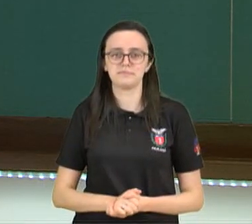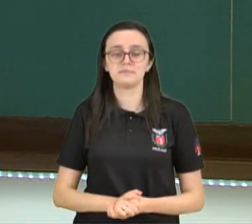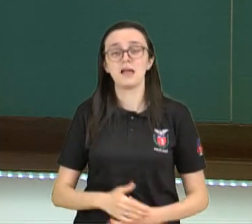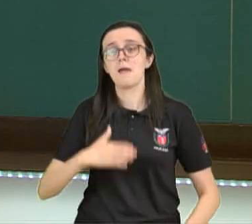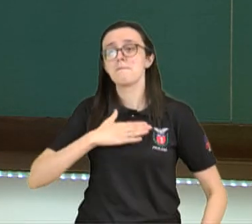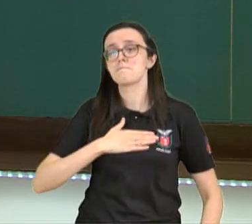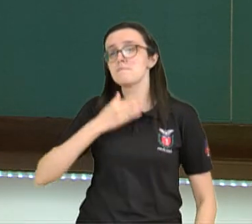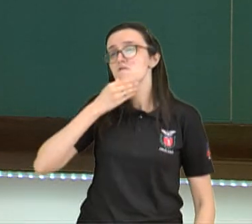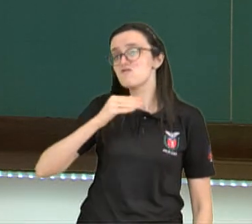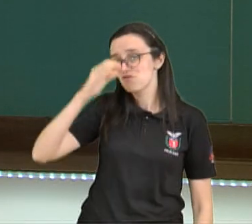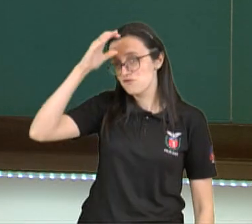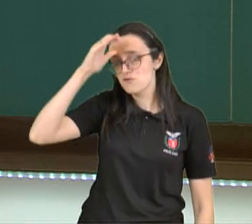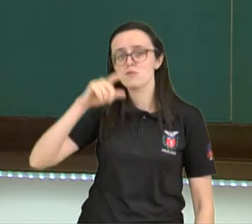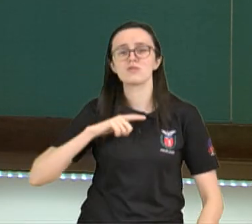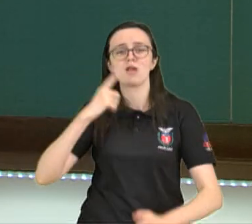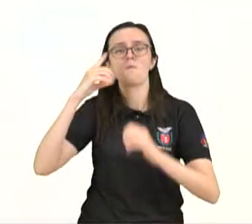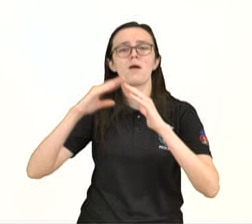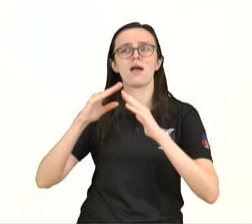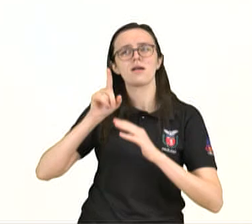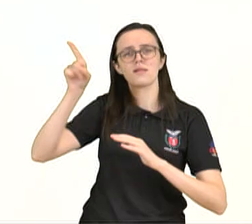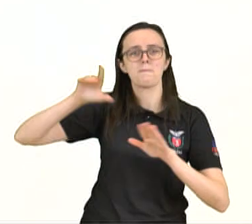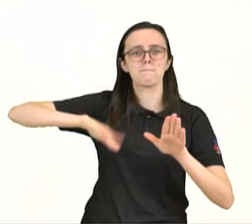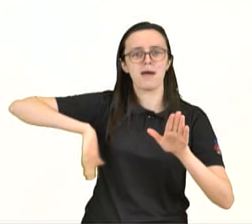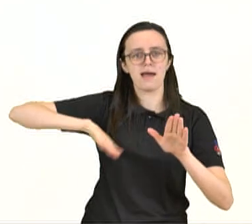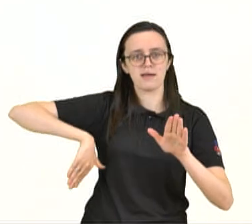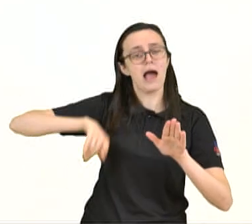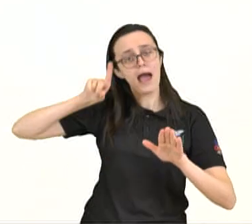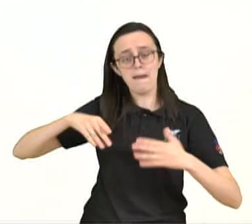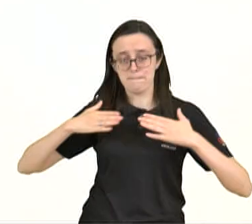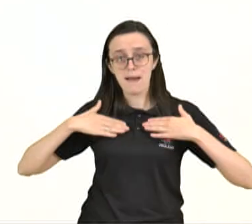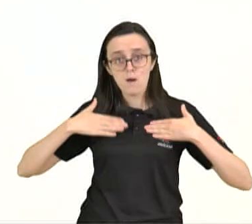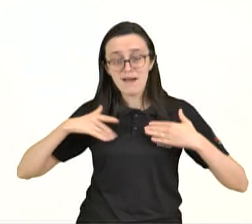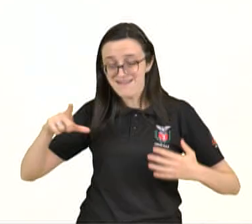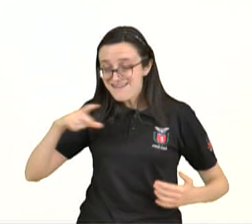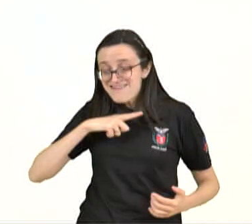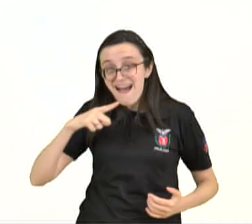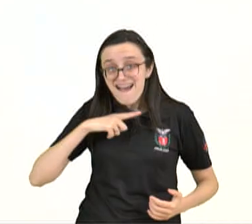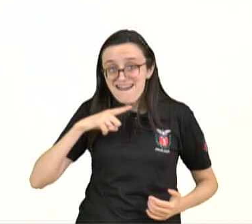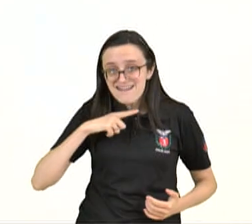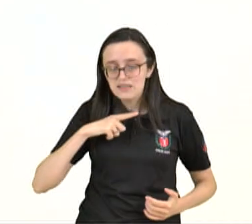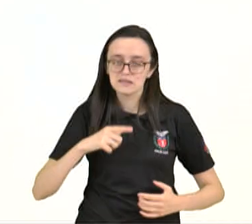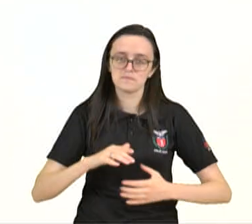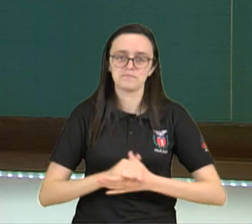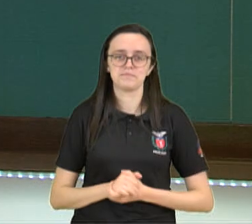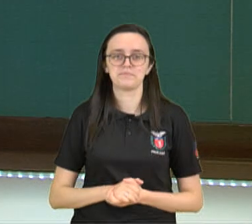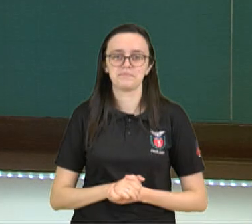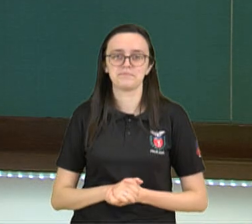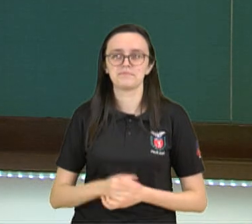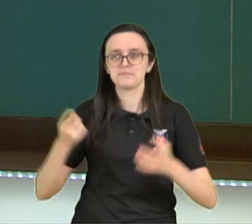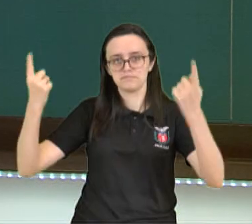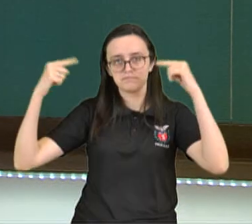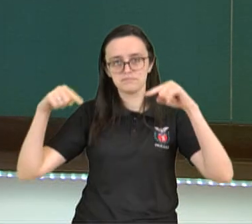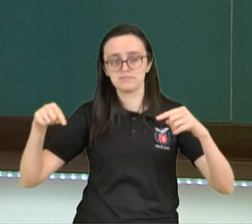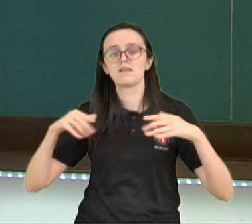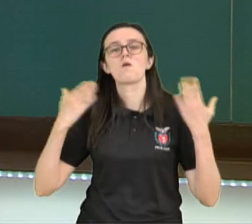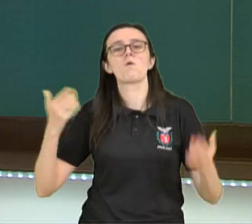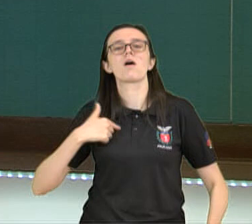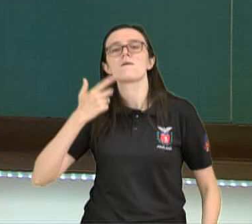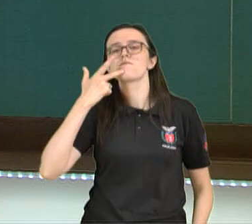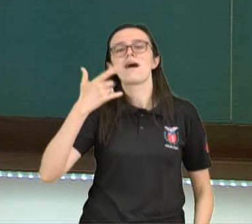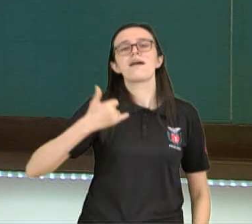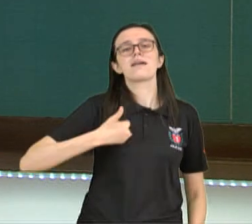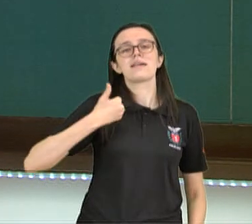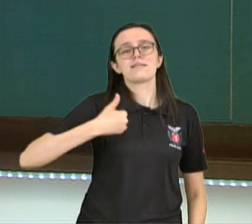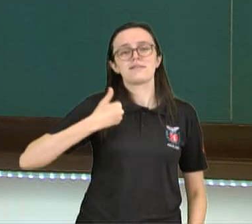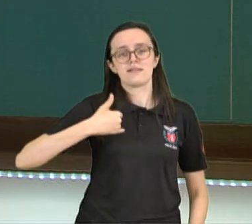Meu tio tem uma casa na praia, posse, né? Decir la edad, dizer a idade.